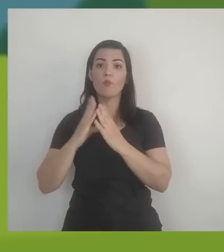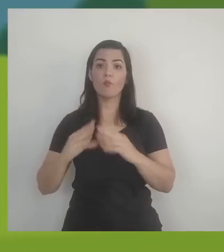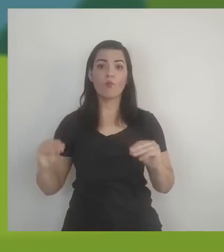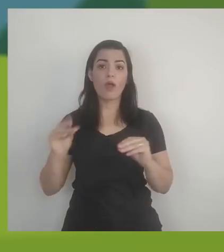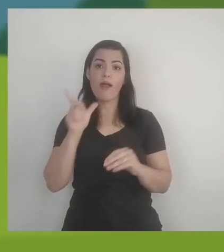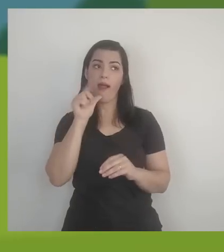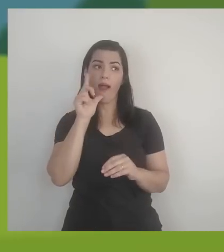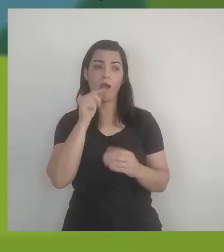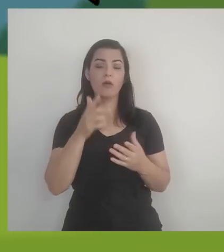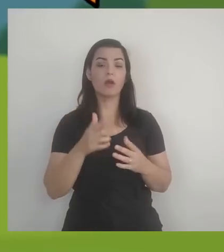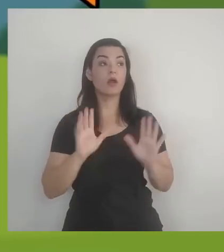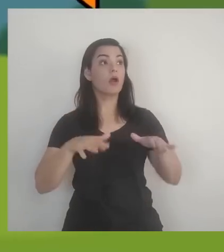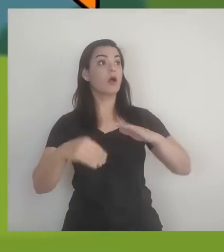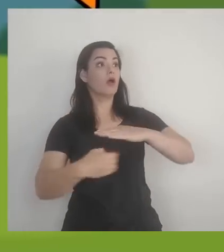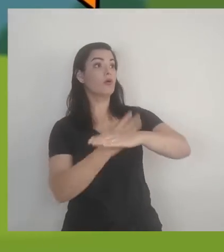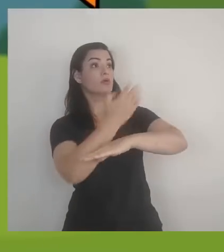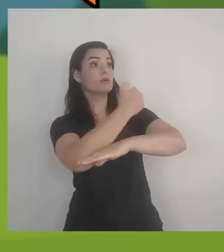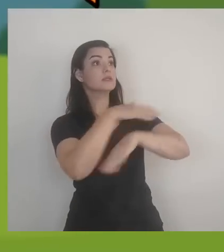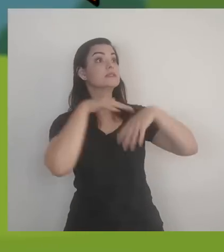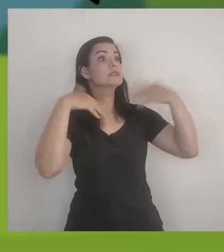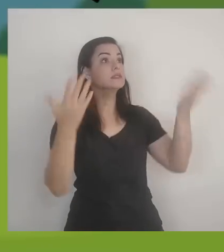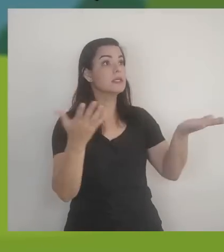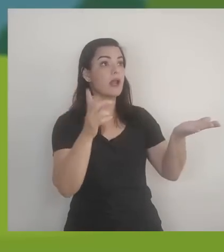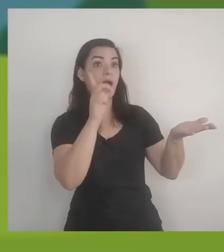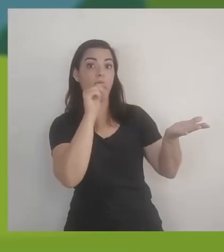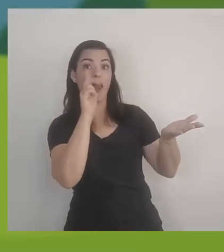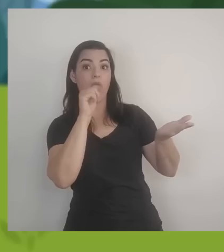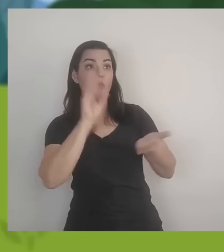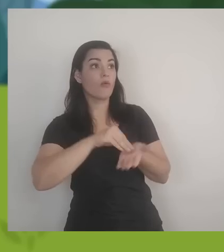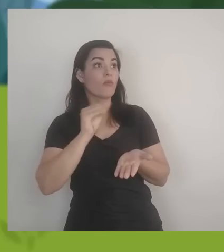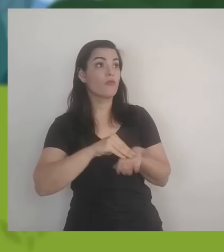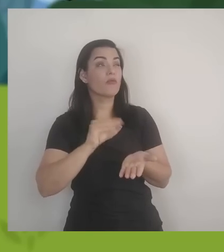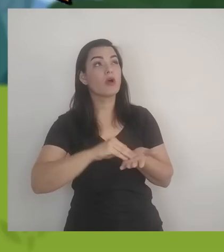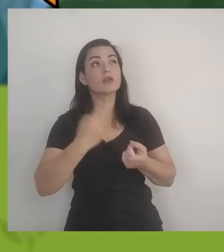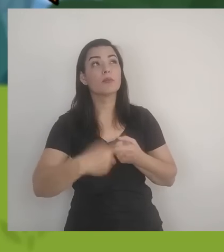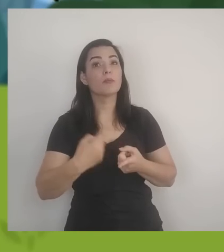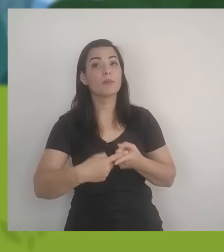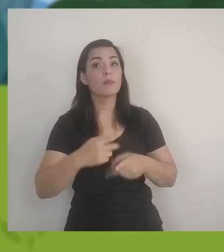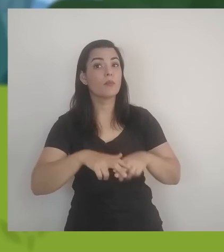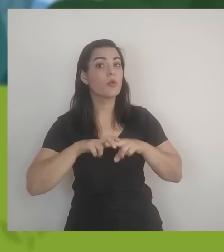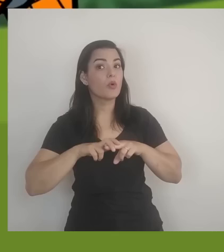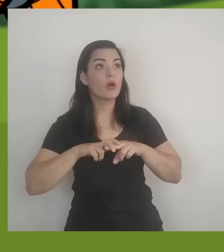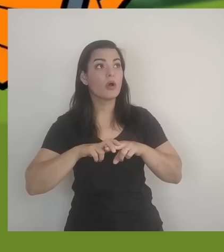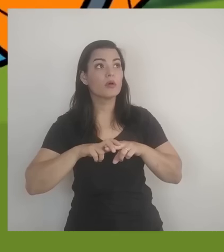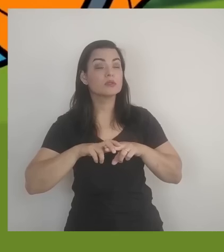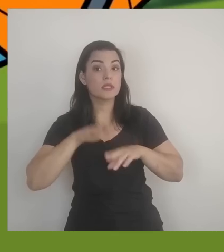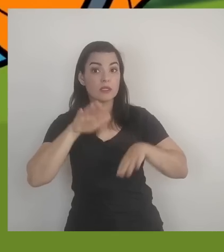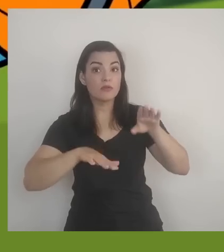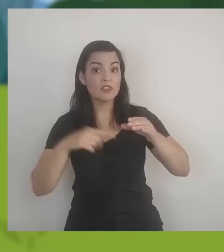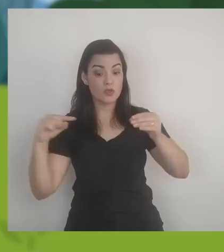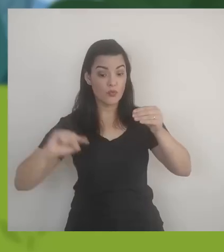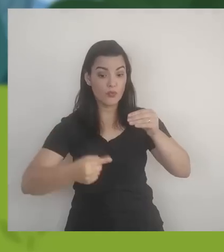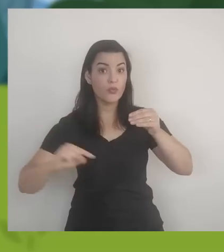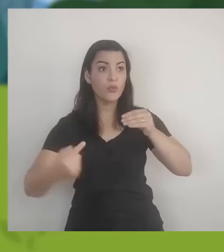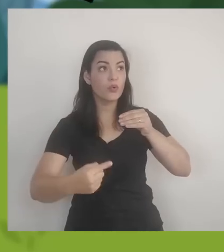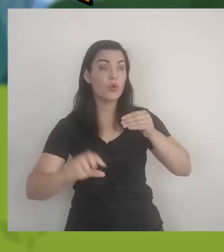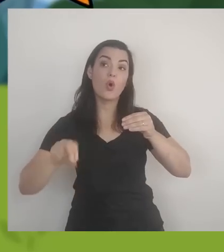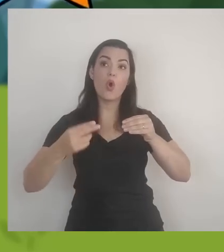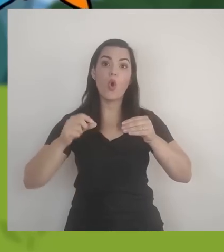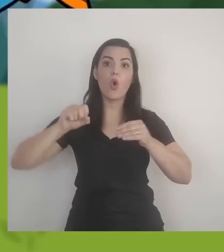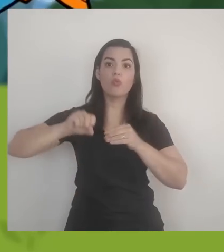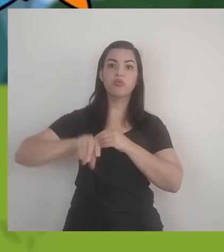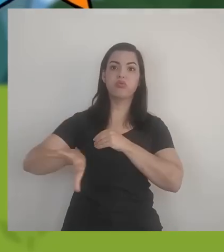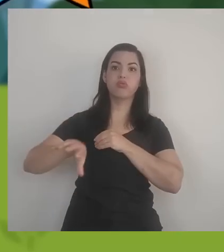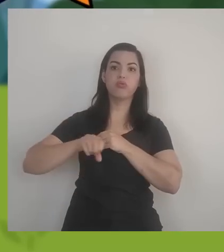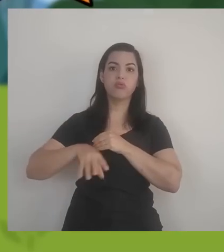Peixonauta, será que a falta de água pode ter a ver com Com o furo? Um vazamento. Um vazamento? Pode